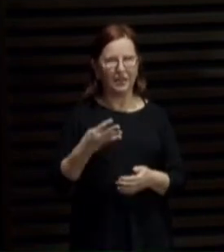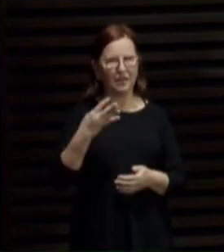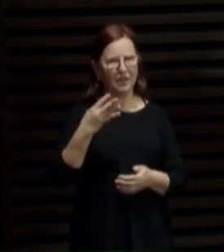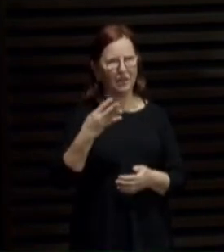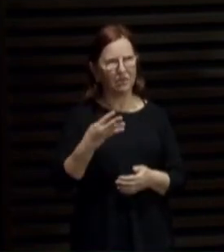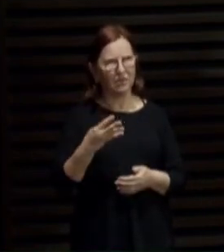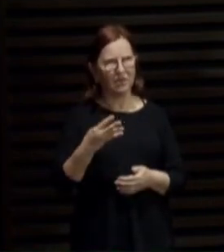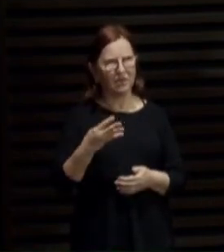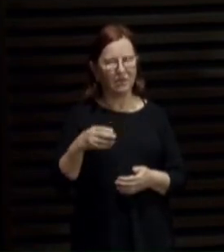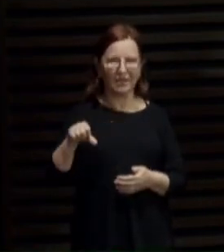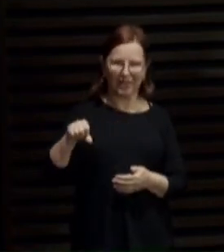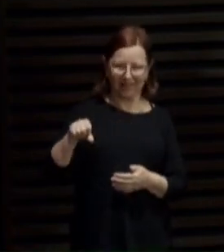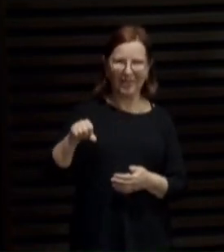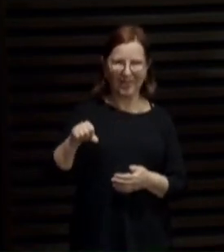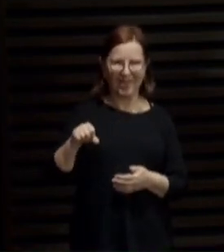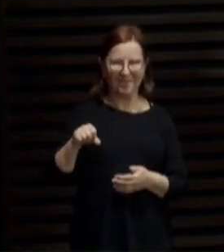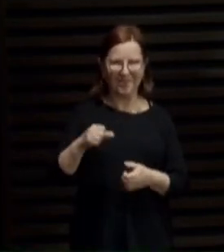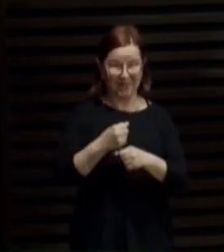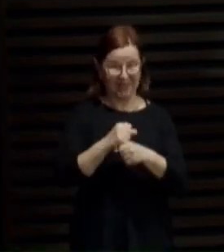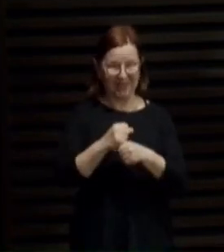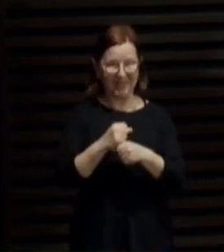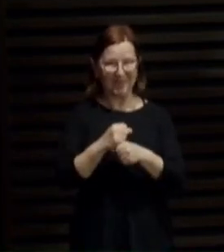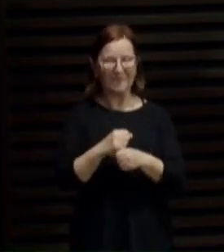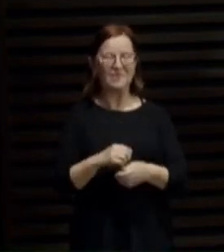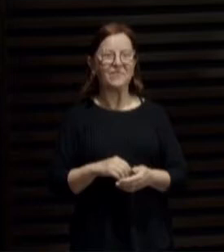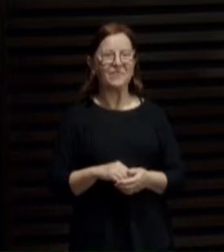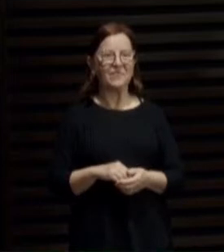fazer 49 anos em fevereiro.